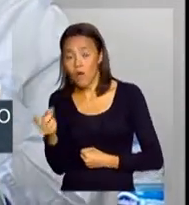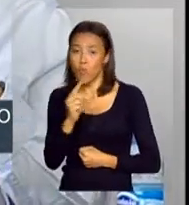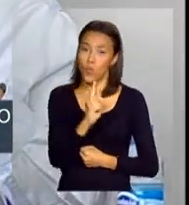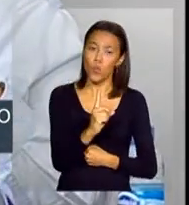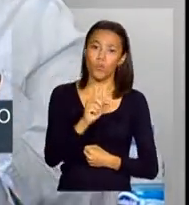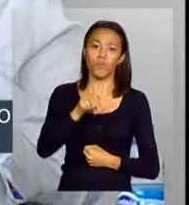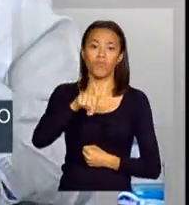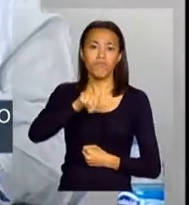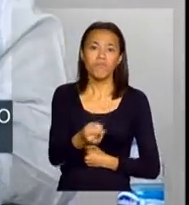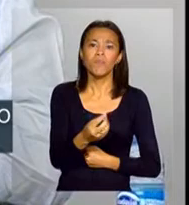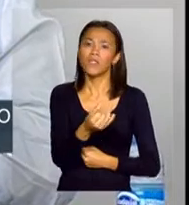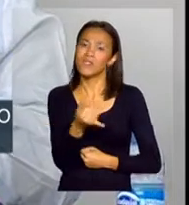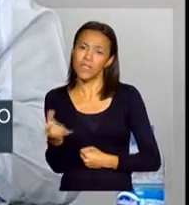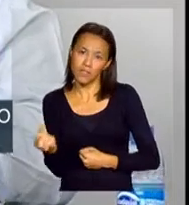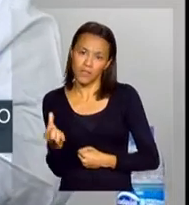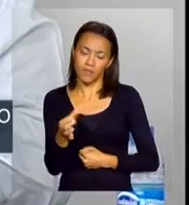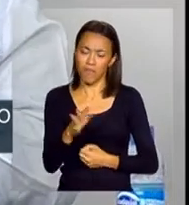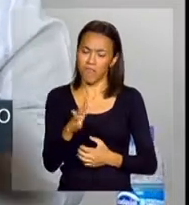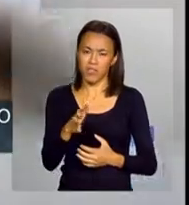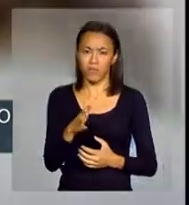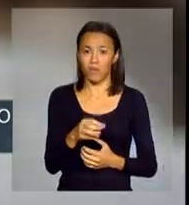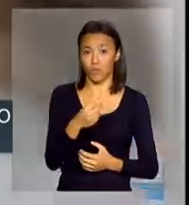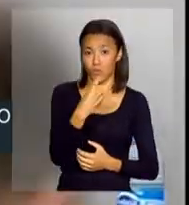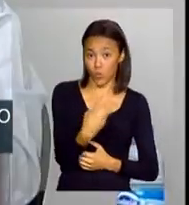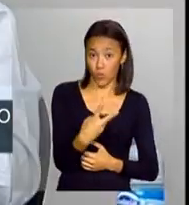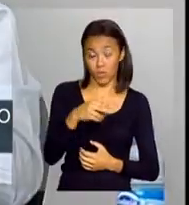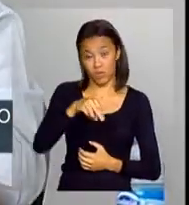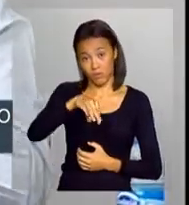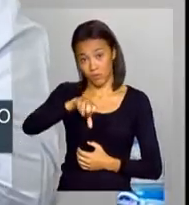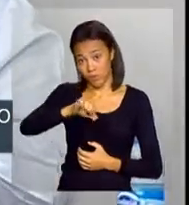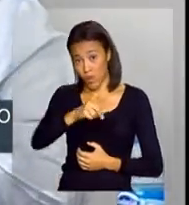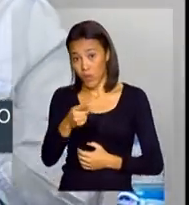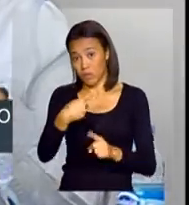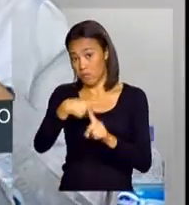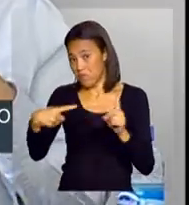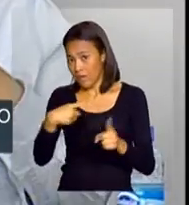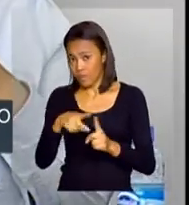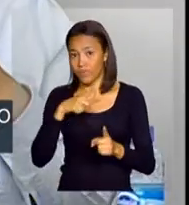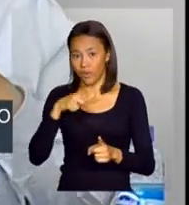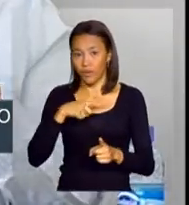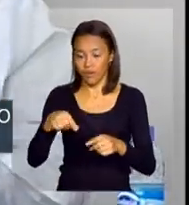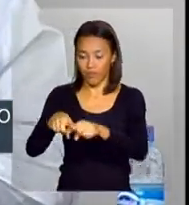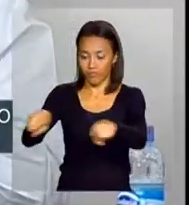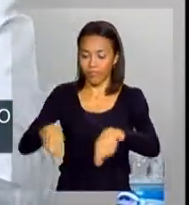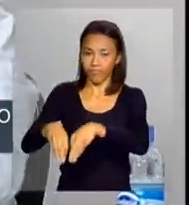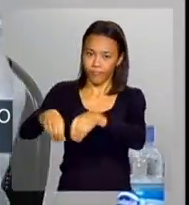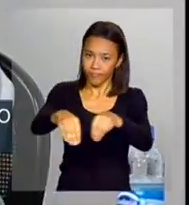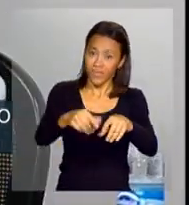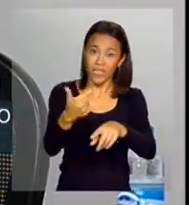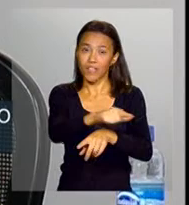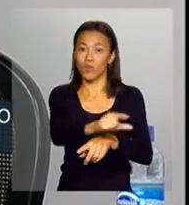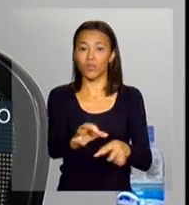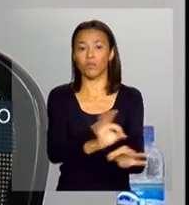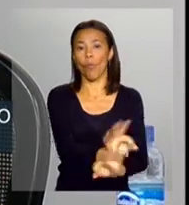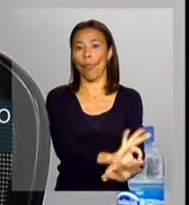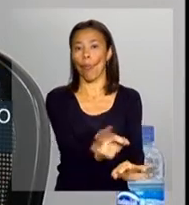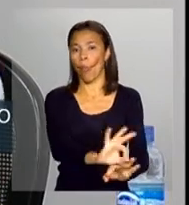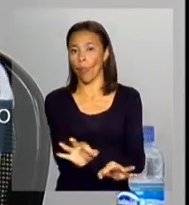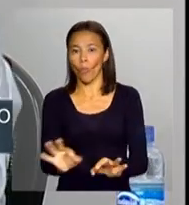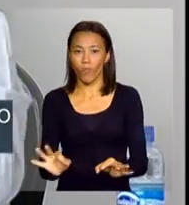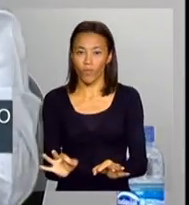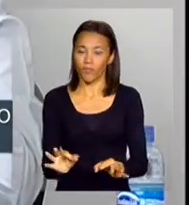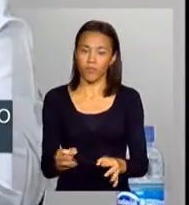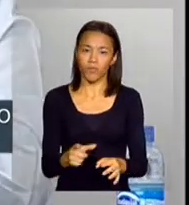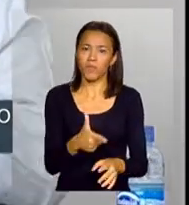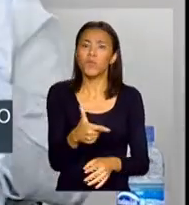1,6 milhão. E se estima que até 2,5 milhões de propriedades estejam aí produzindo, que as outras não estão na linha que ele chama